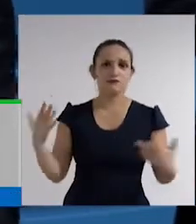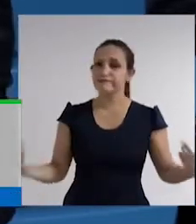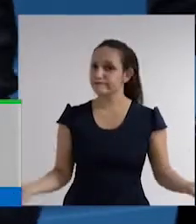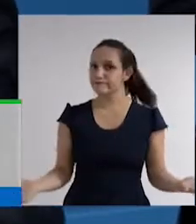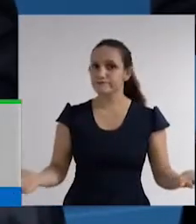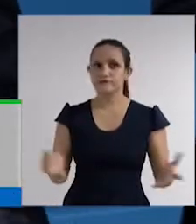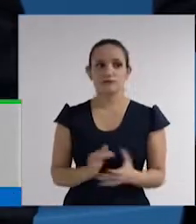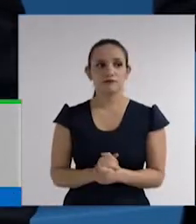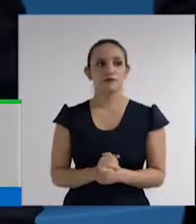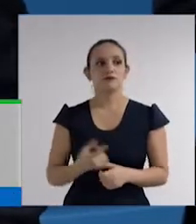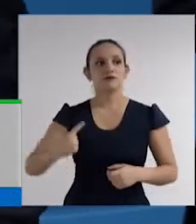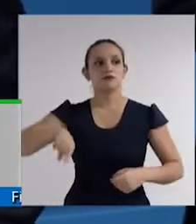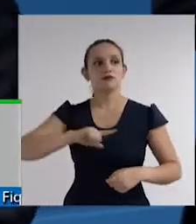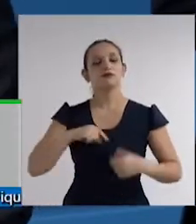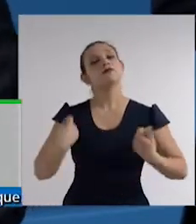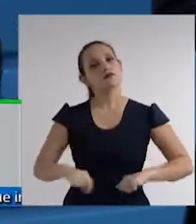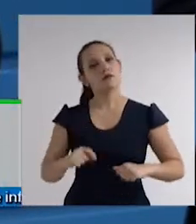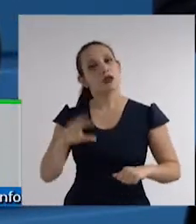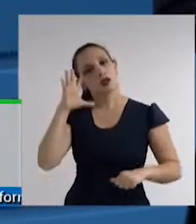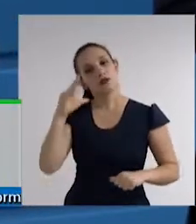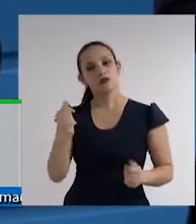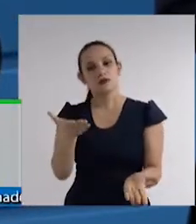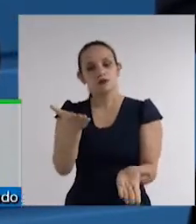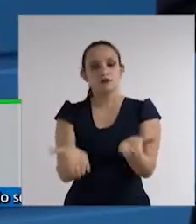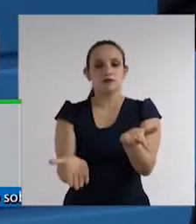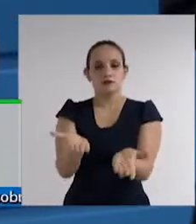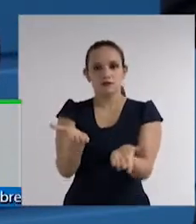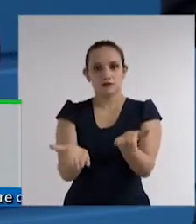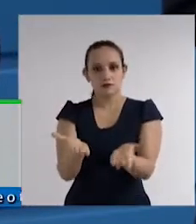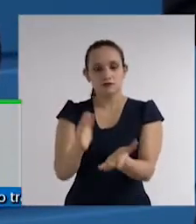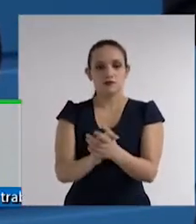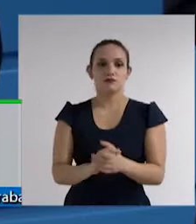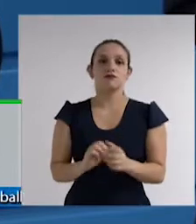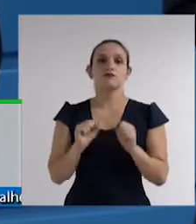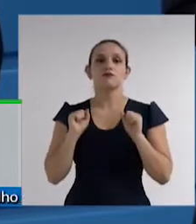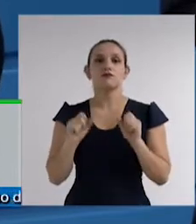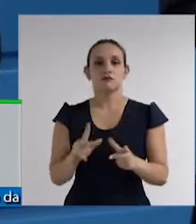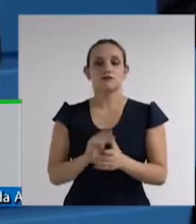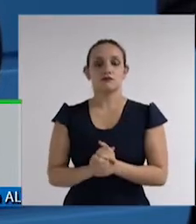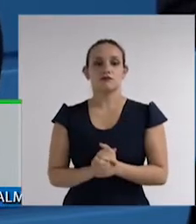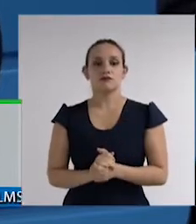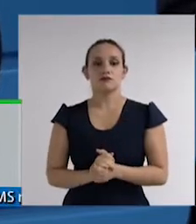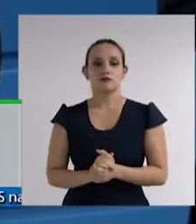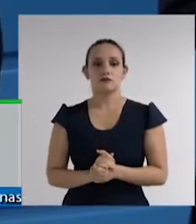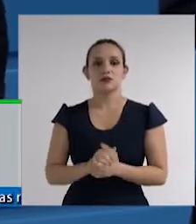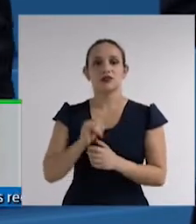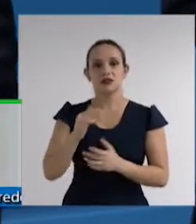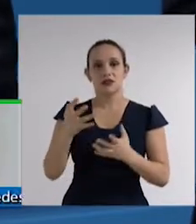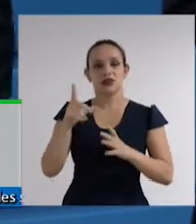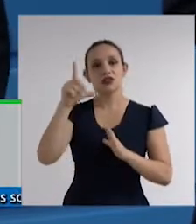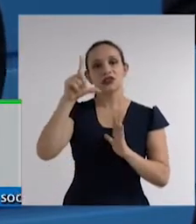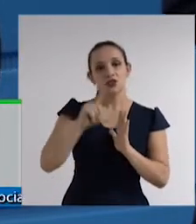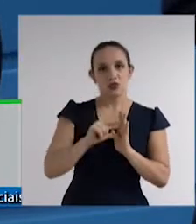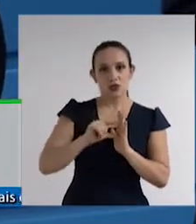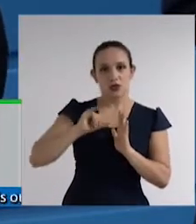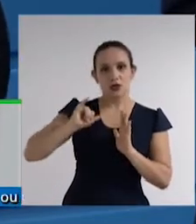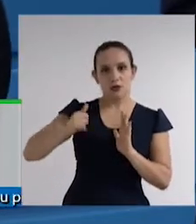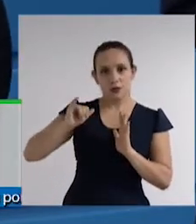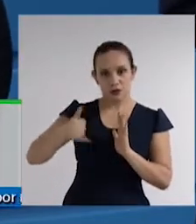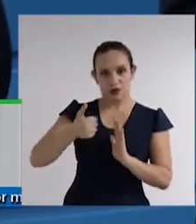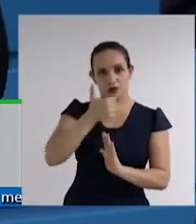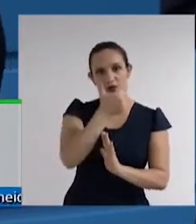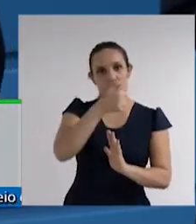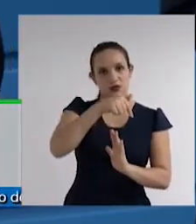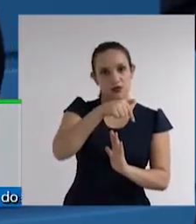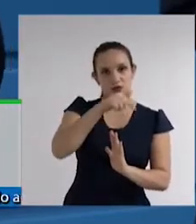que equalizar essa situação. Quanto à questão da redução da alíquota do diesel de 17 para